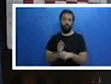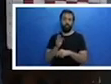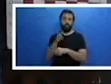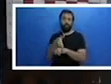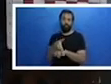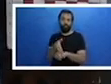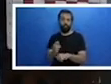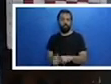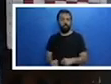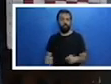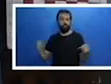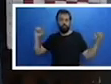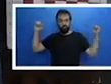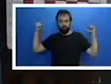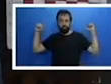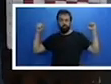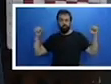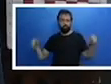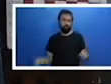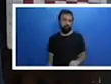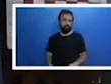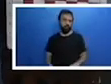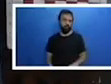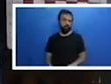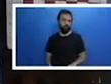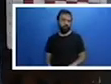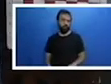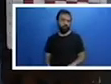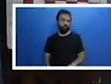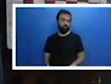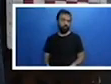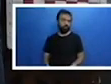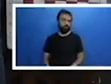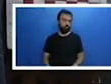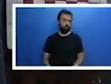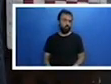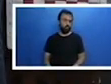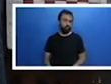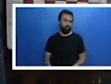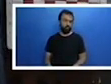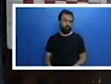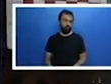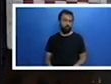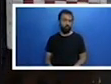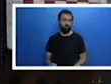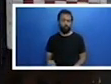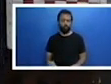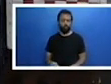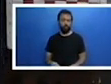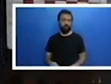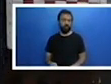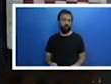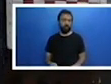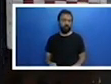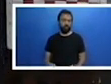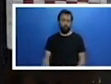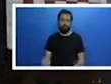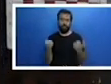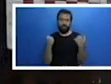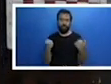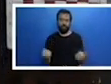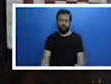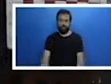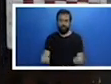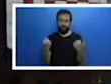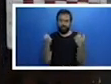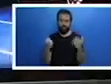estou indo praticar ginástica, estou indo para a academia para fazer ginástica? Lá também é um tipo de ginástica, né? Então aqui nós temos dois